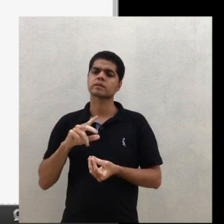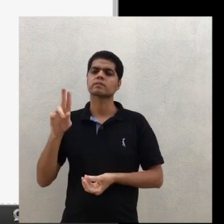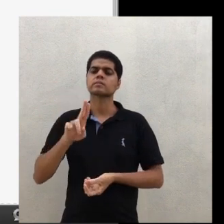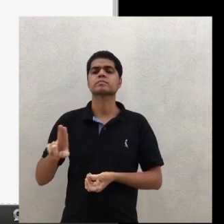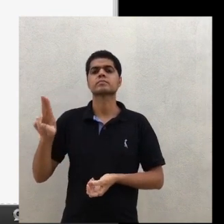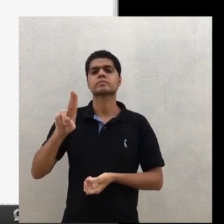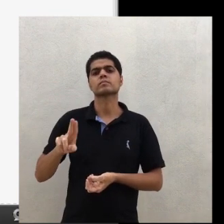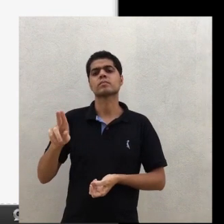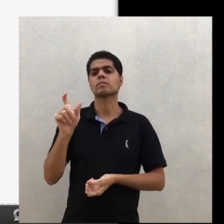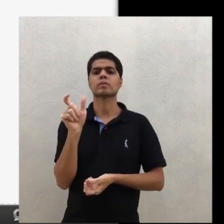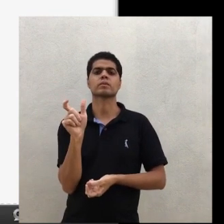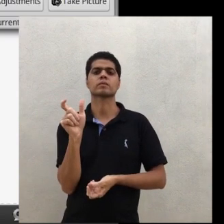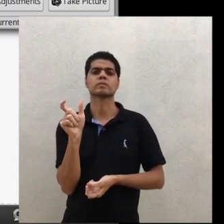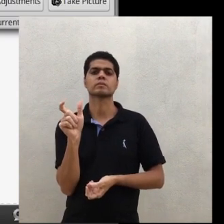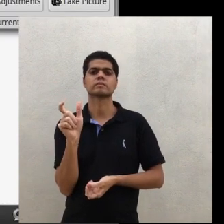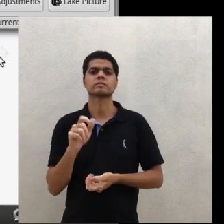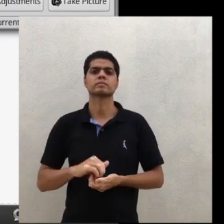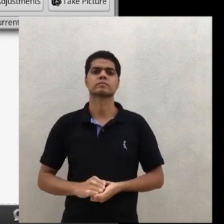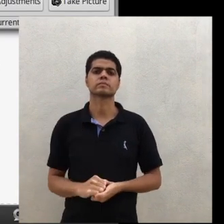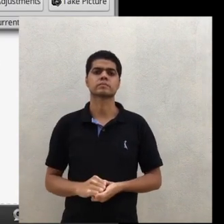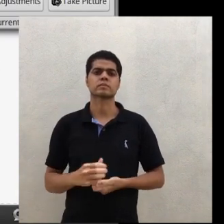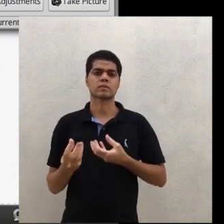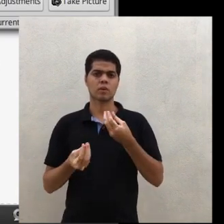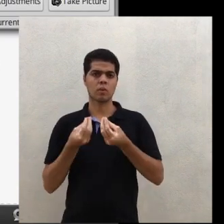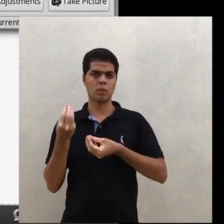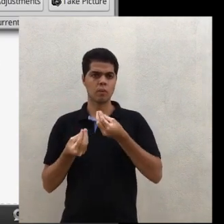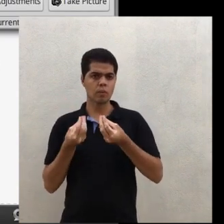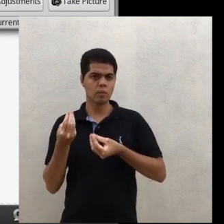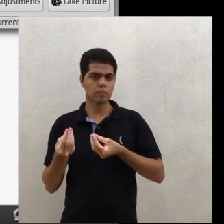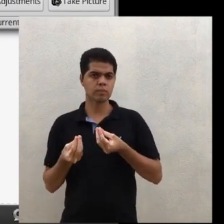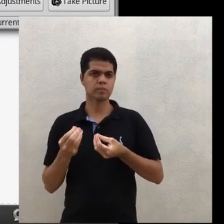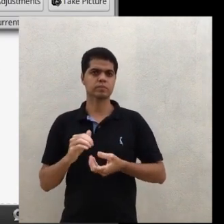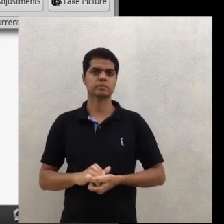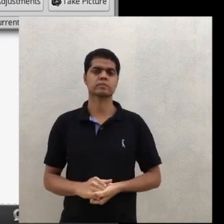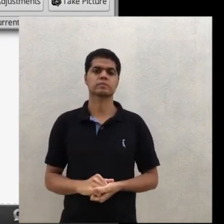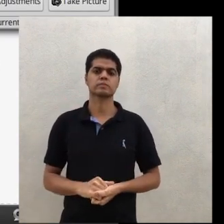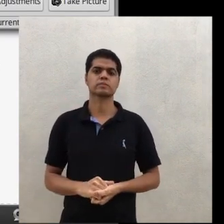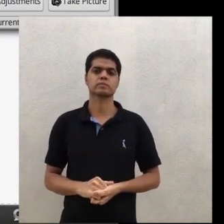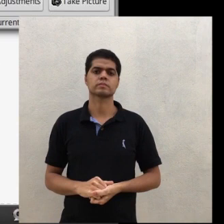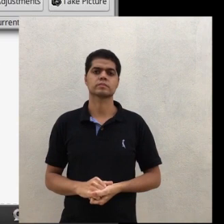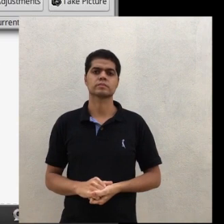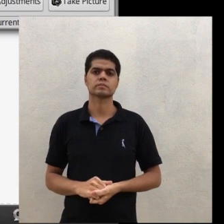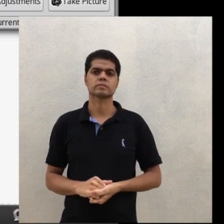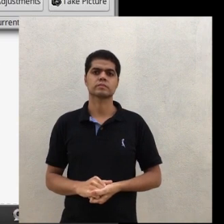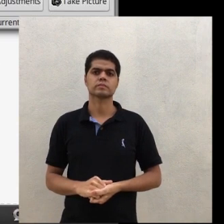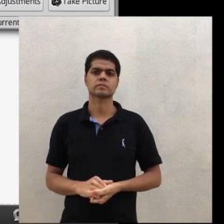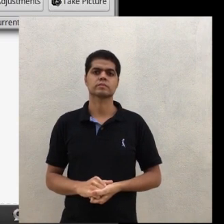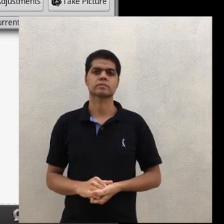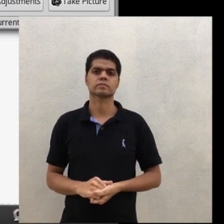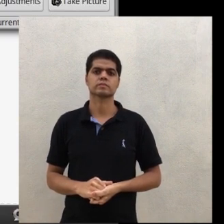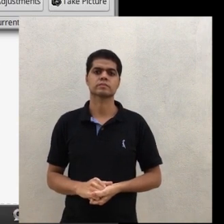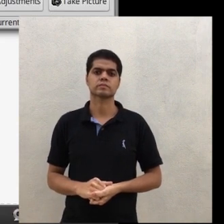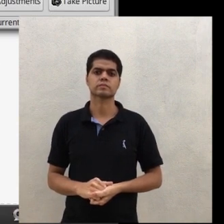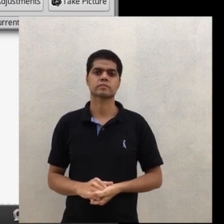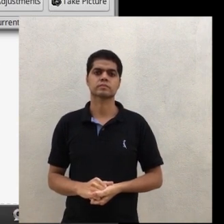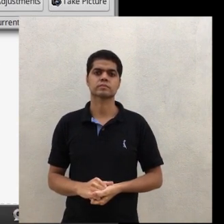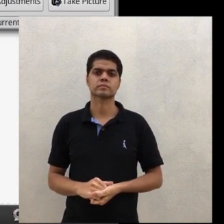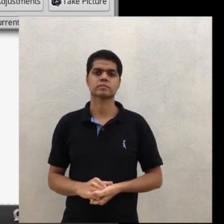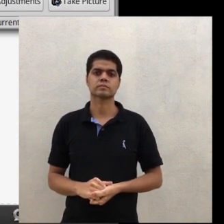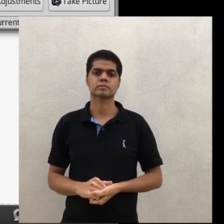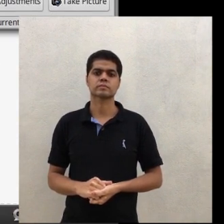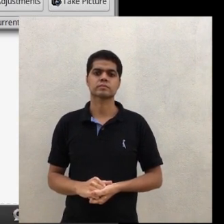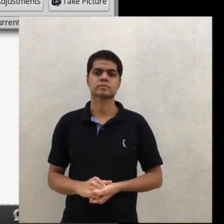trabalha? Não é isso, aqui. Como que você trabalha com esse software, né, que faz análise de lógica fuzzy,